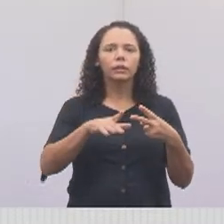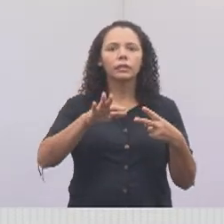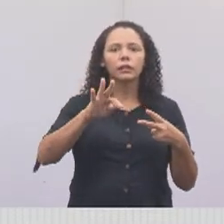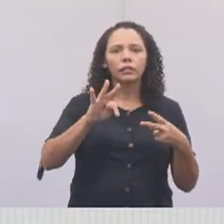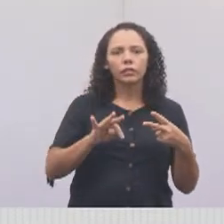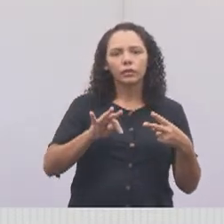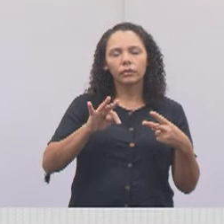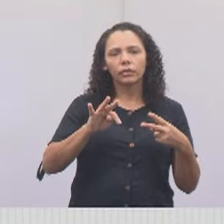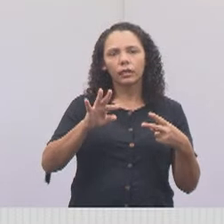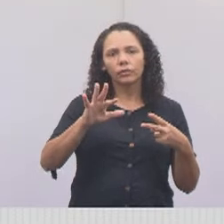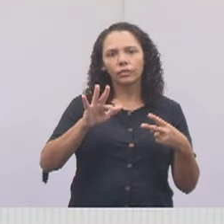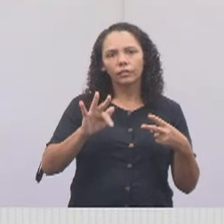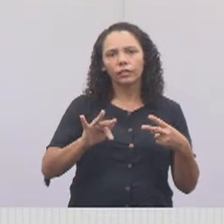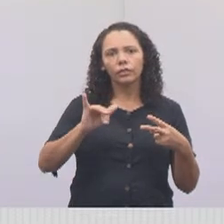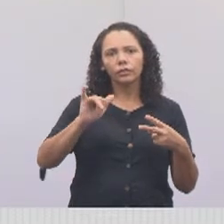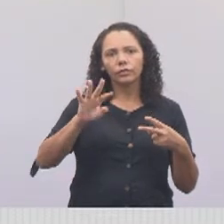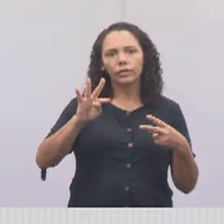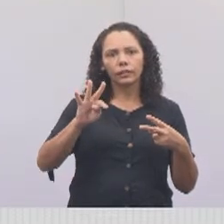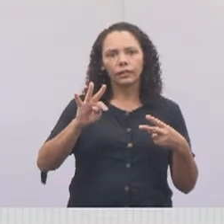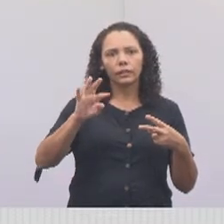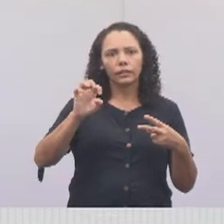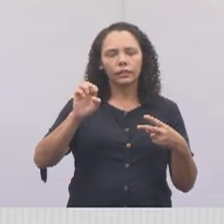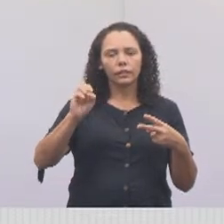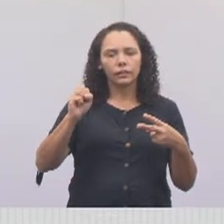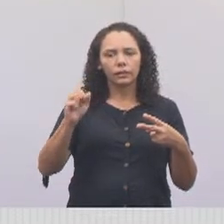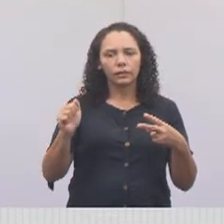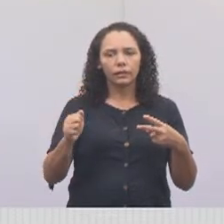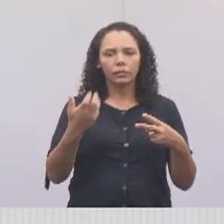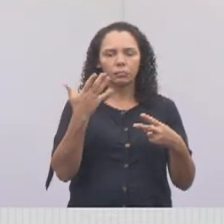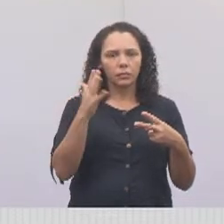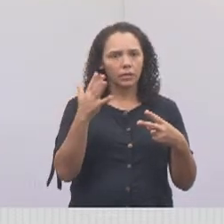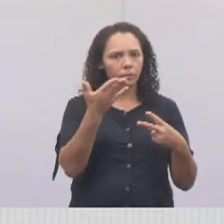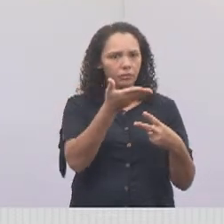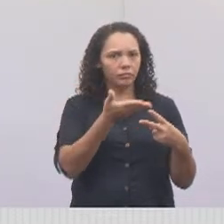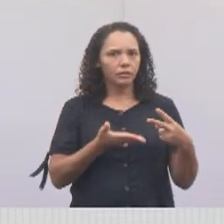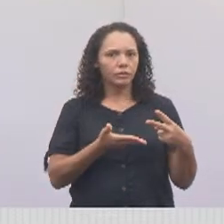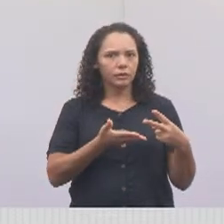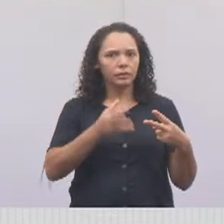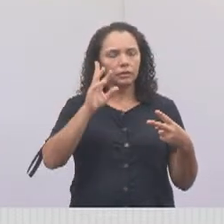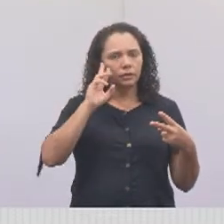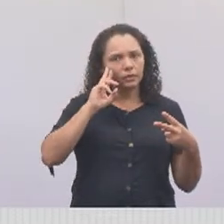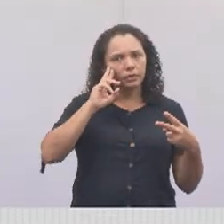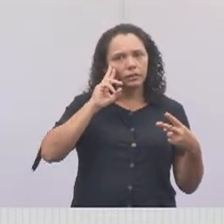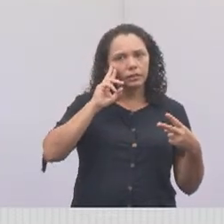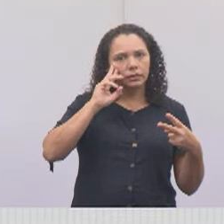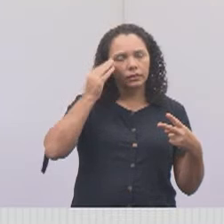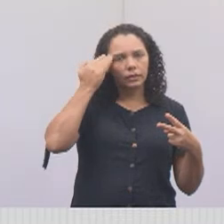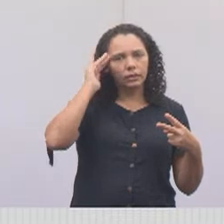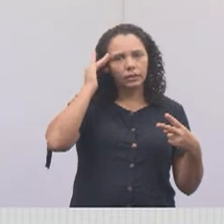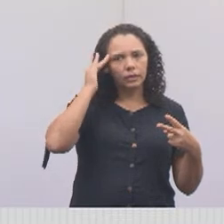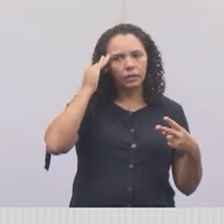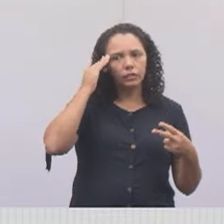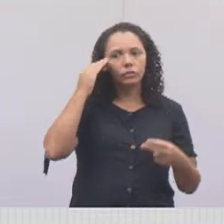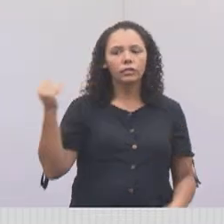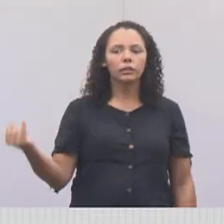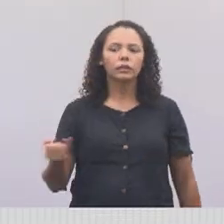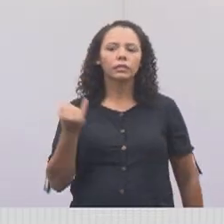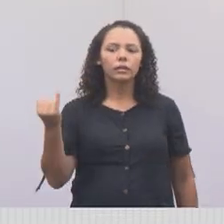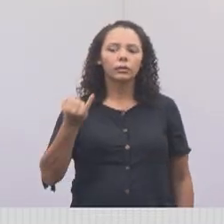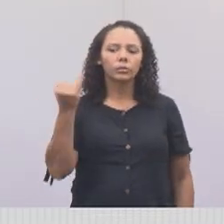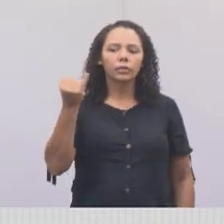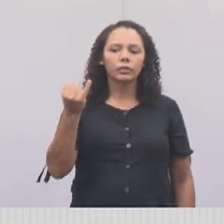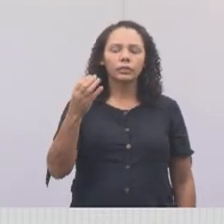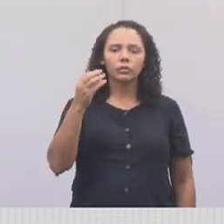Fiteza. Parabéns a essas empresas que reconhecem, né, através do Conselho, a importância de se